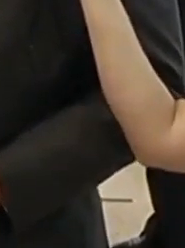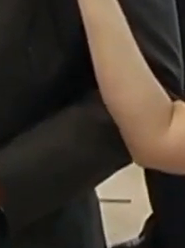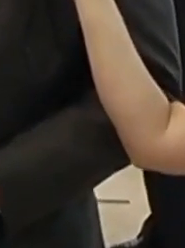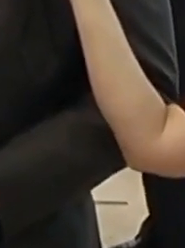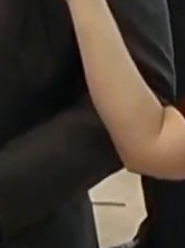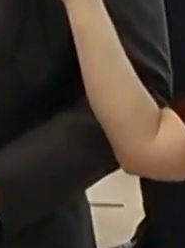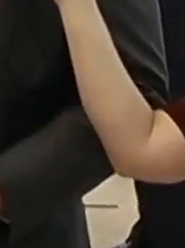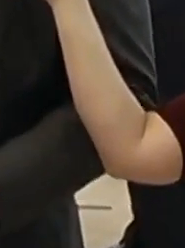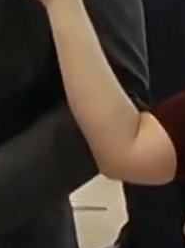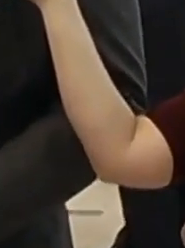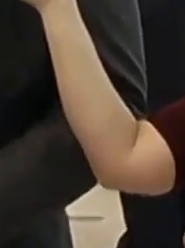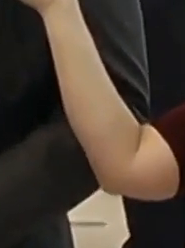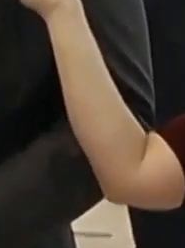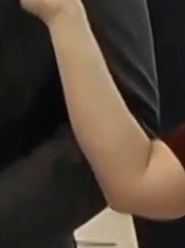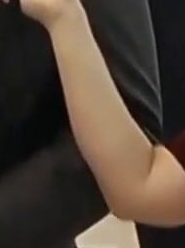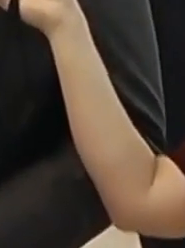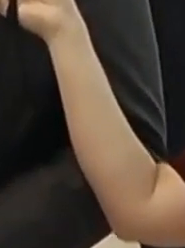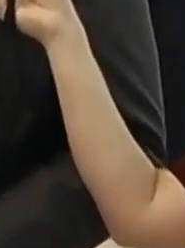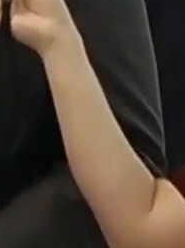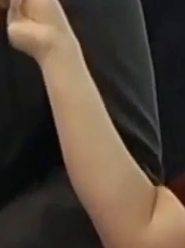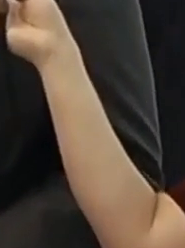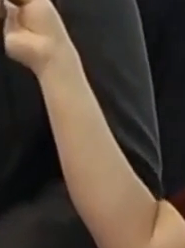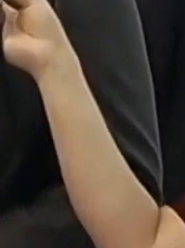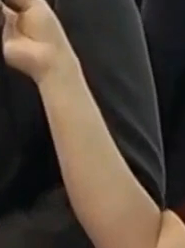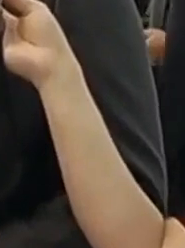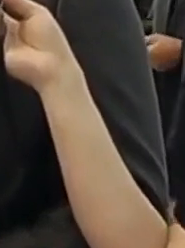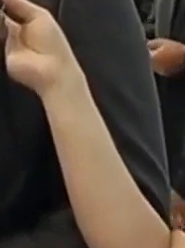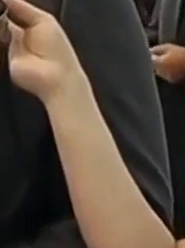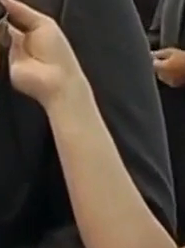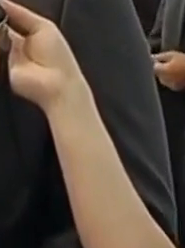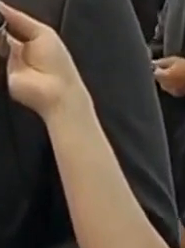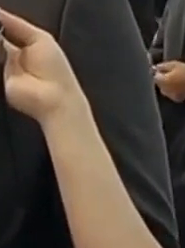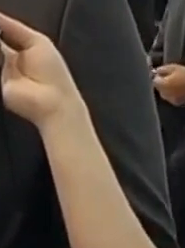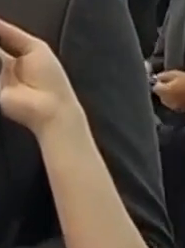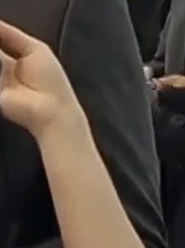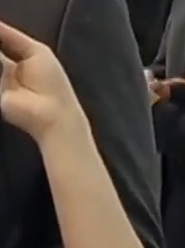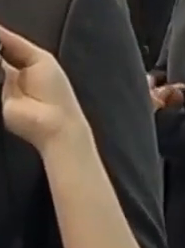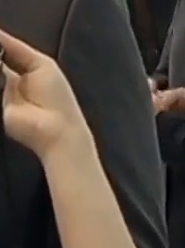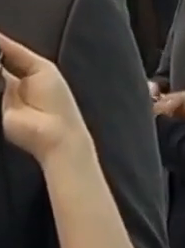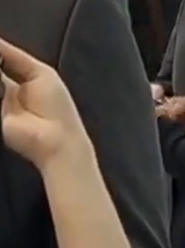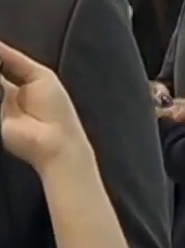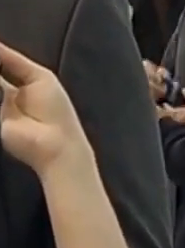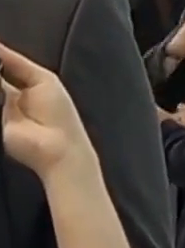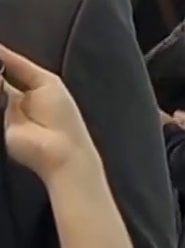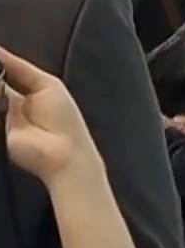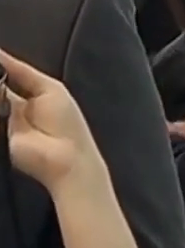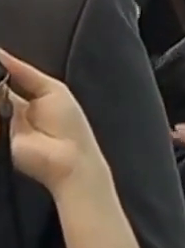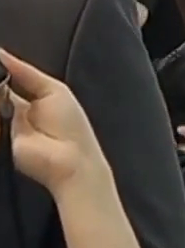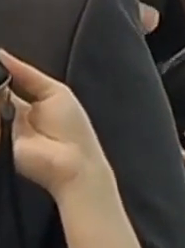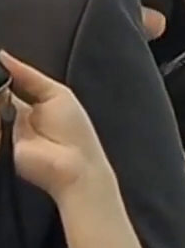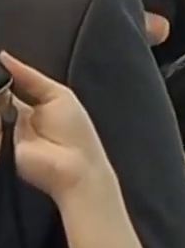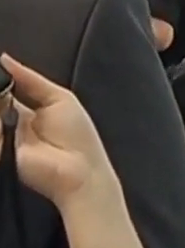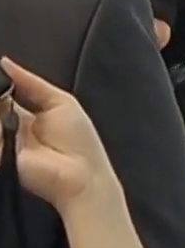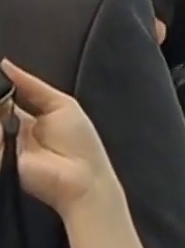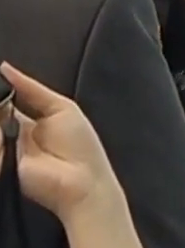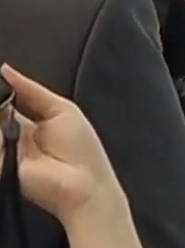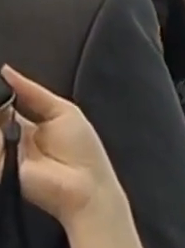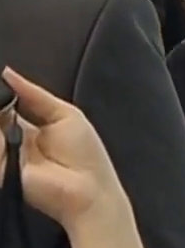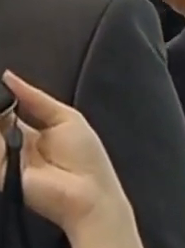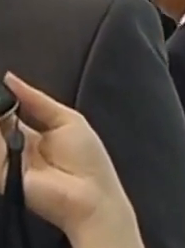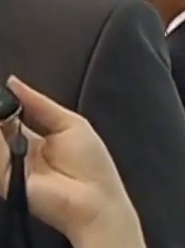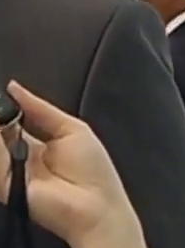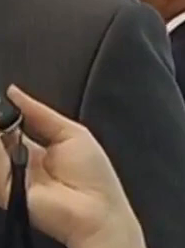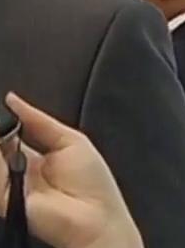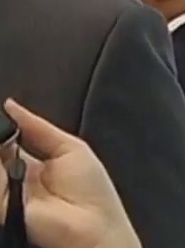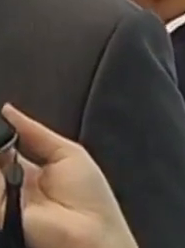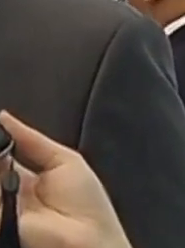gente precisa ser muito verdadeiro com o nosso discurso, a gente precisa ser coerente. E a gente fez um compromisso com toda a população mineira de abrir mão de todas as verbas